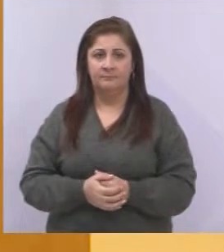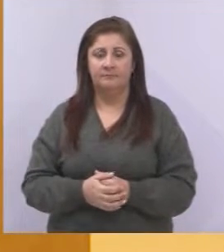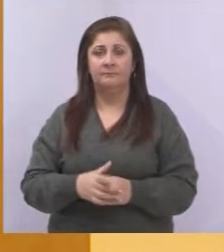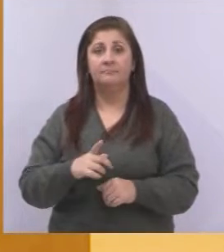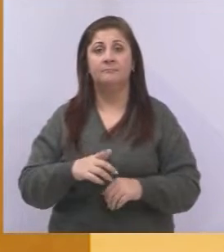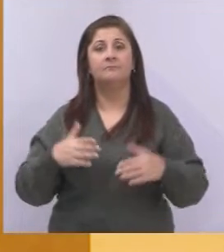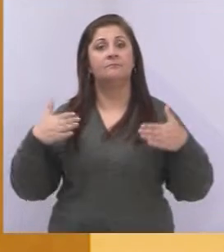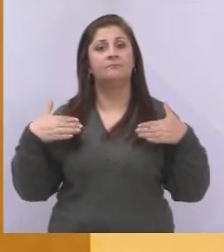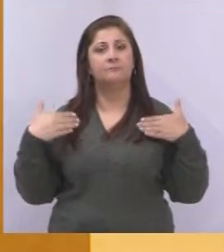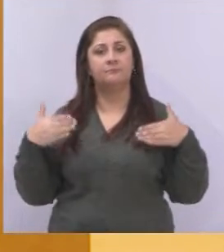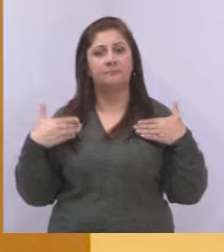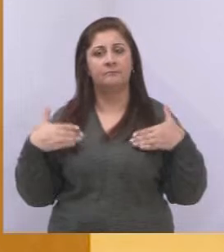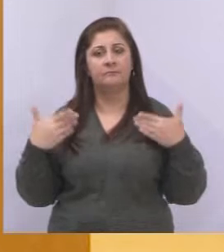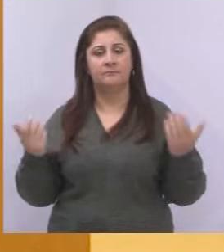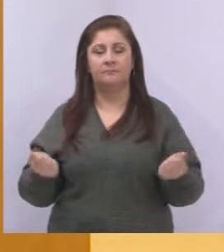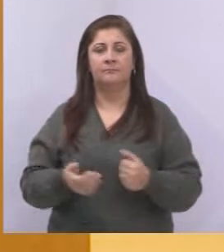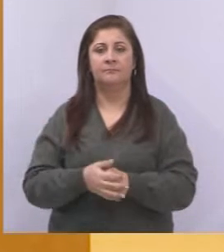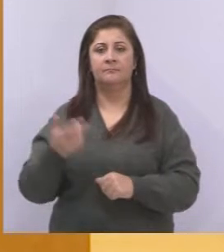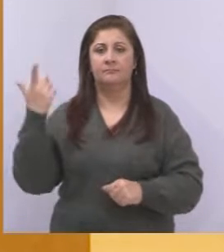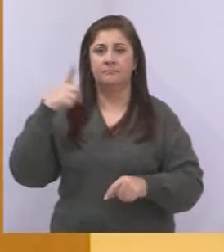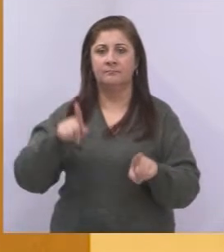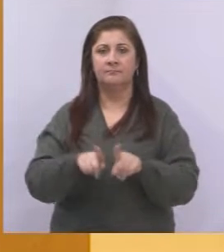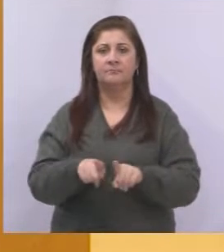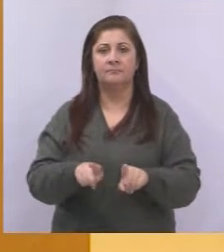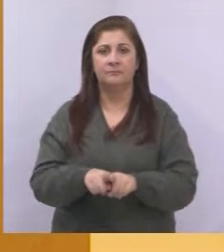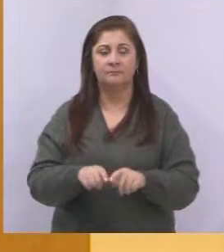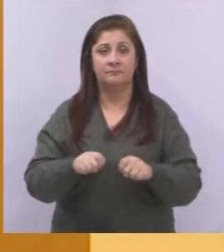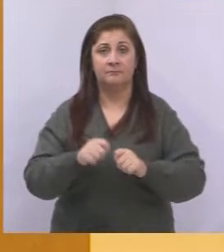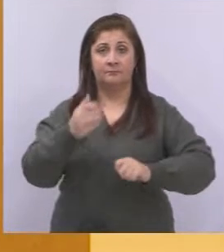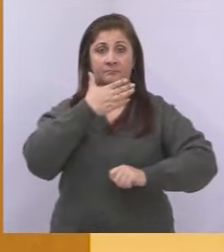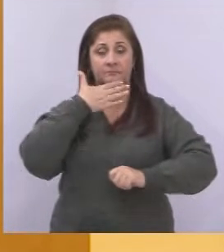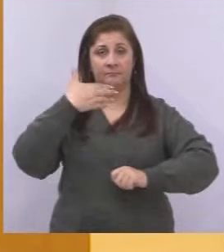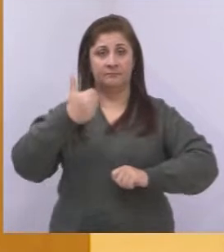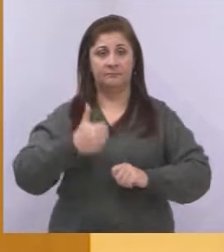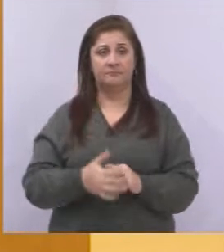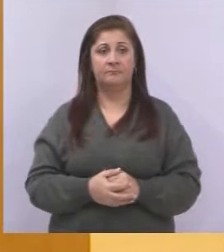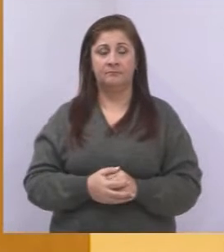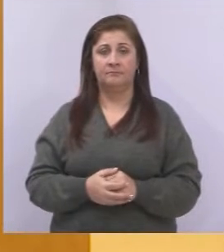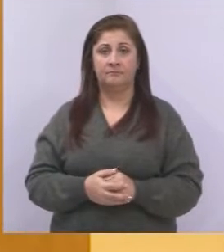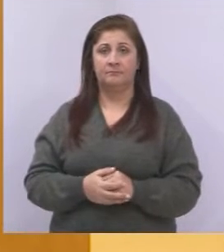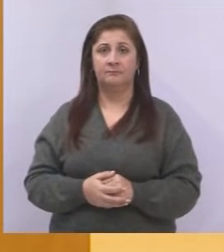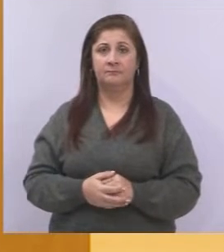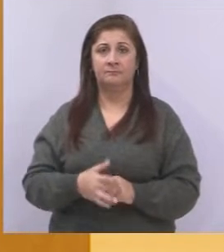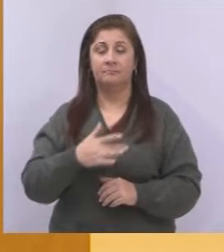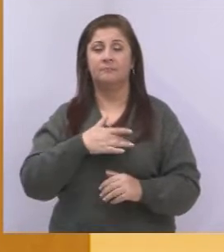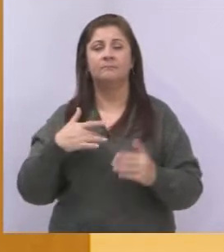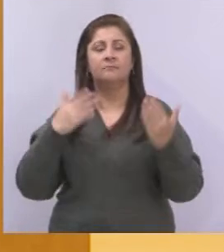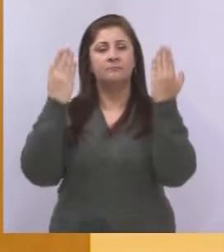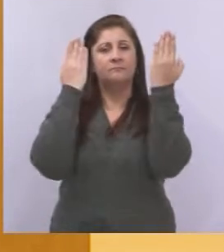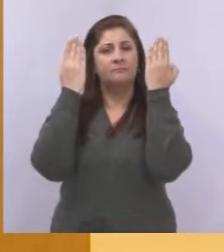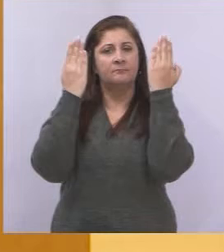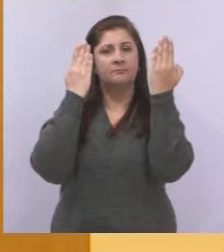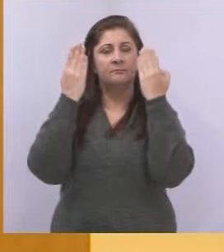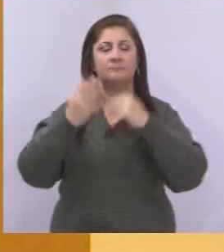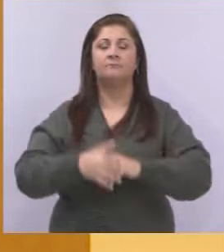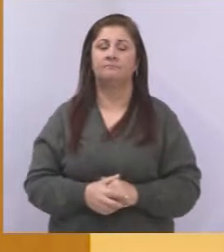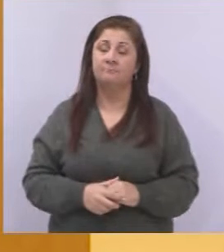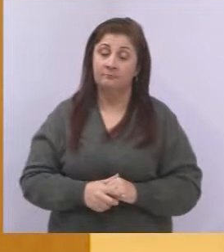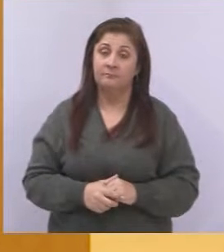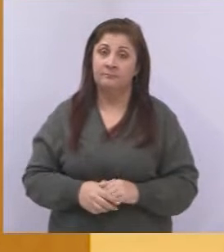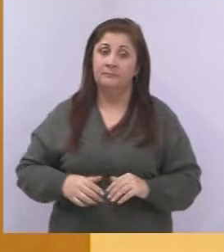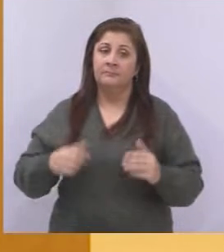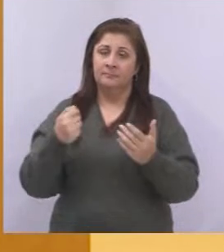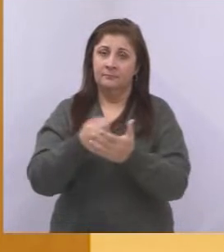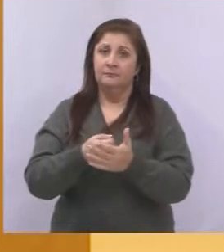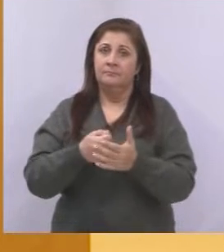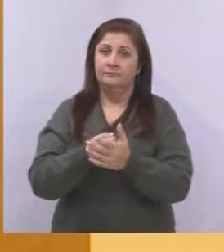de lazer para poder também melhorar a sua atividade, a sua saúde psíquica. Então, essa é uma luta